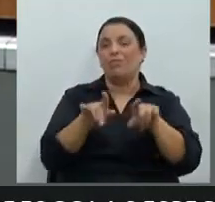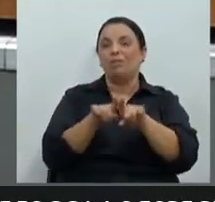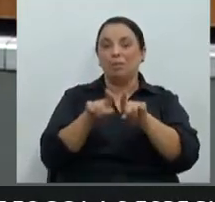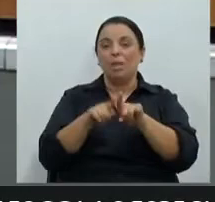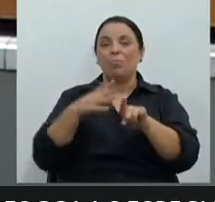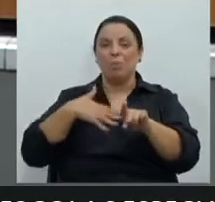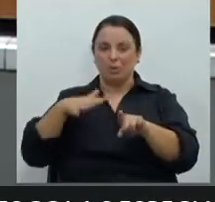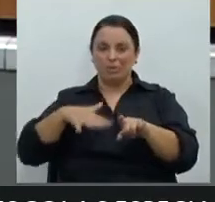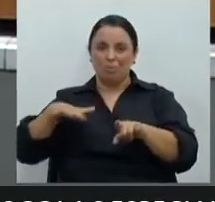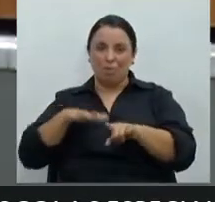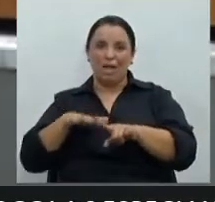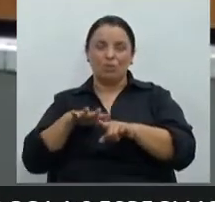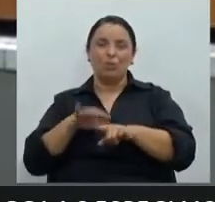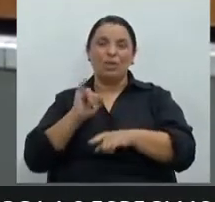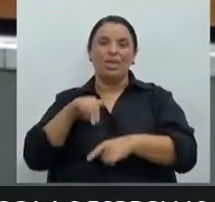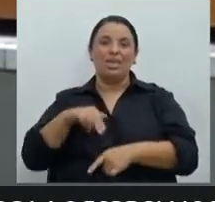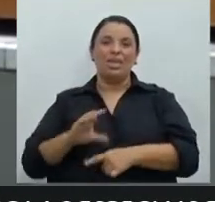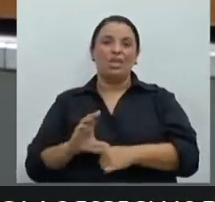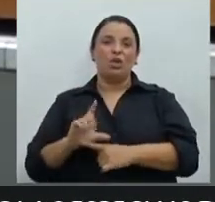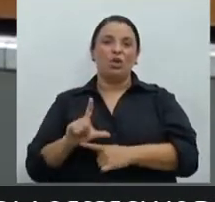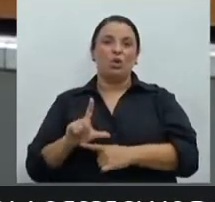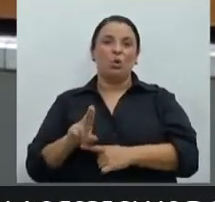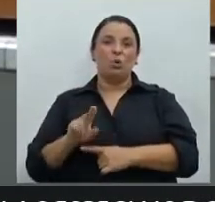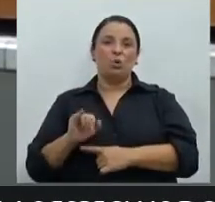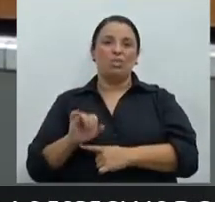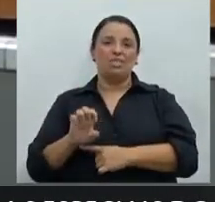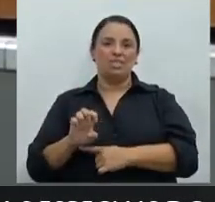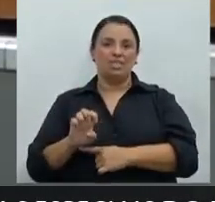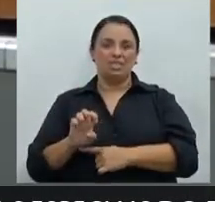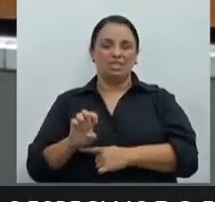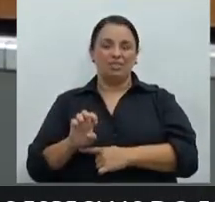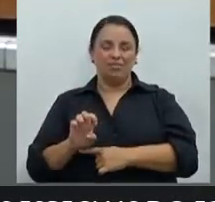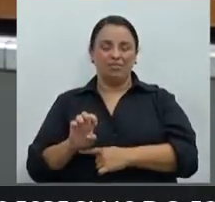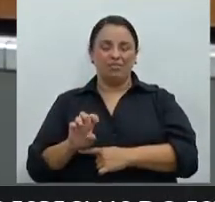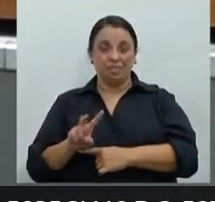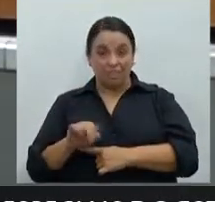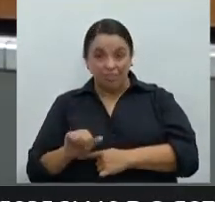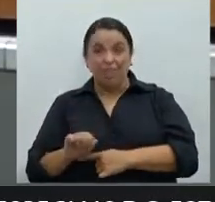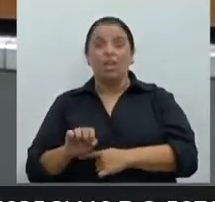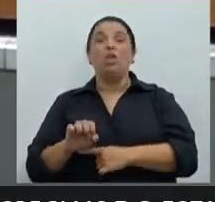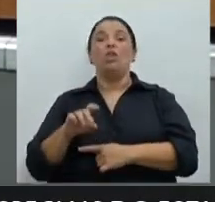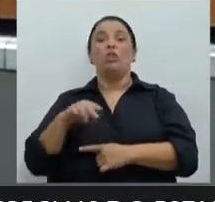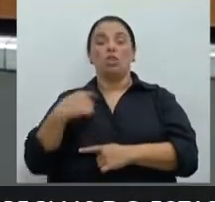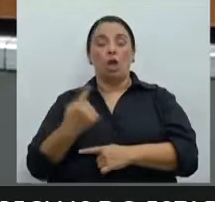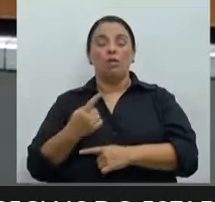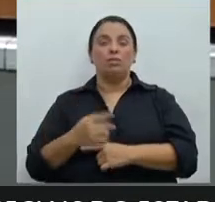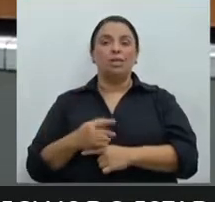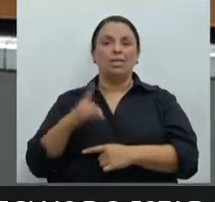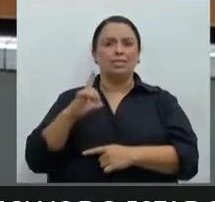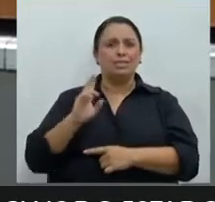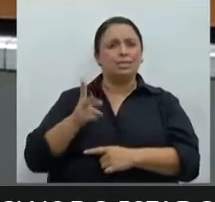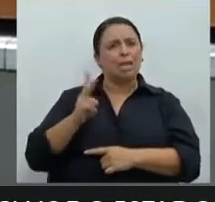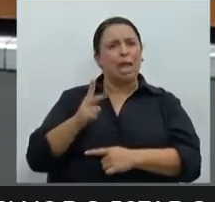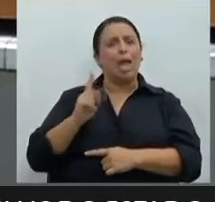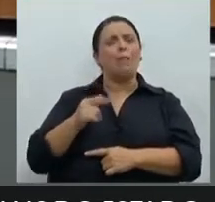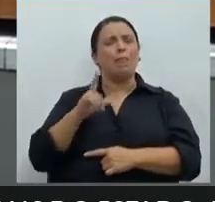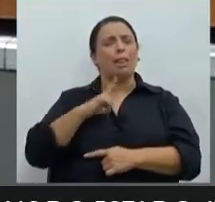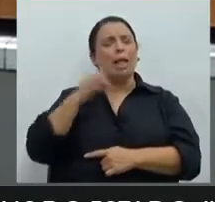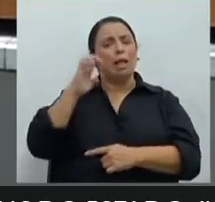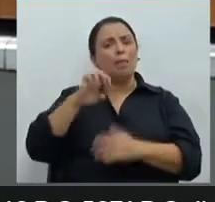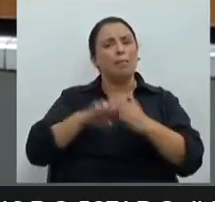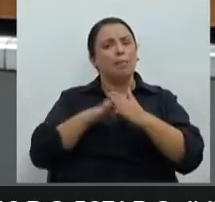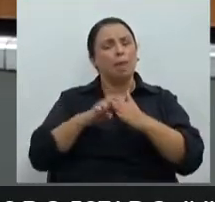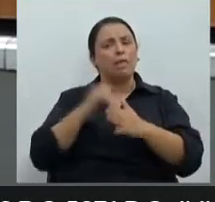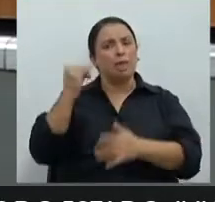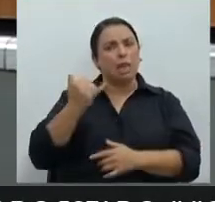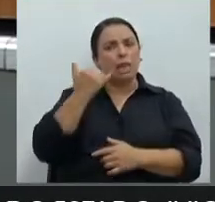nós, nós sempre recebemos uma demanda. A empresa liga e pergunta: olha, eu estou